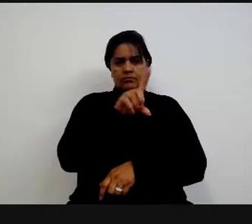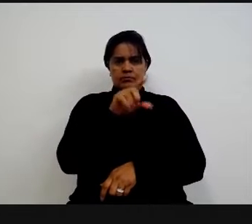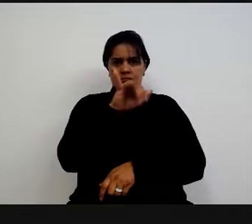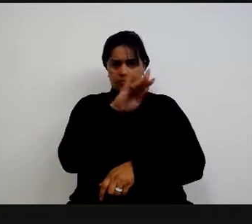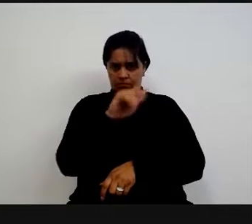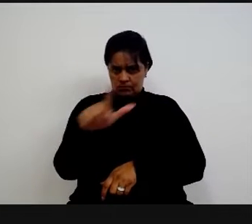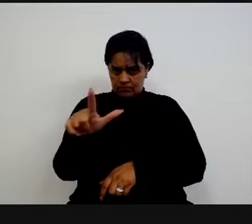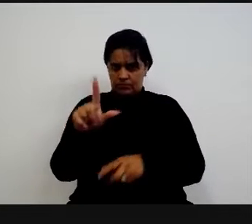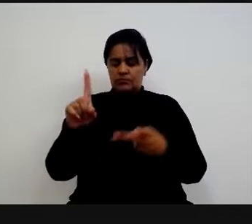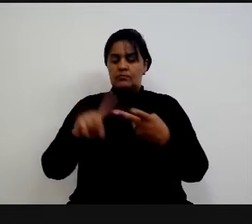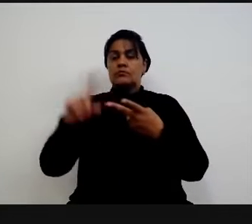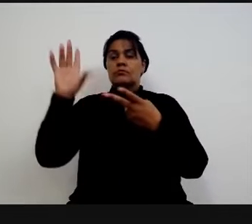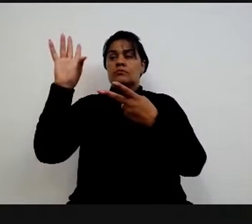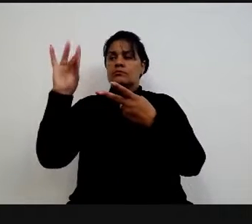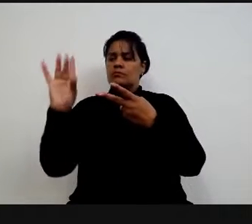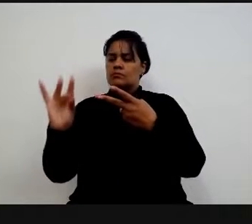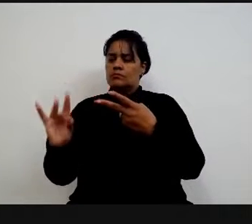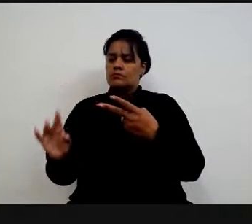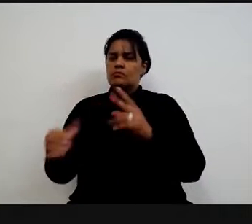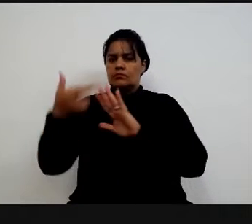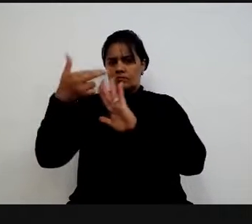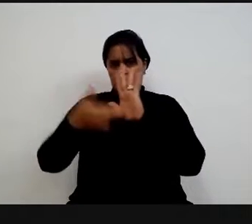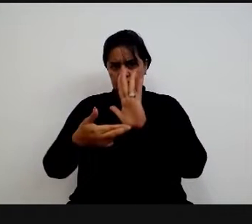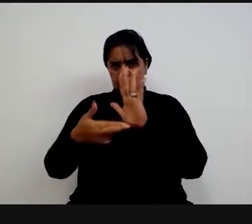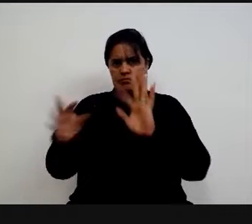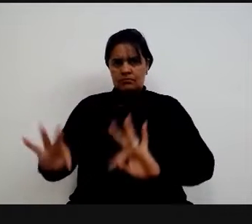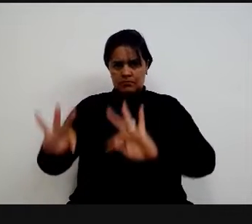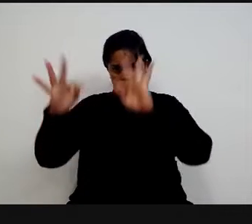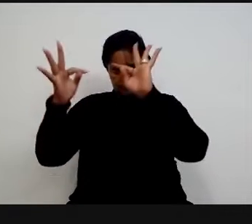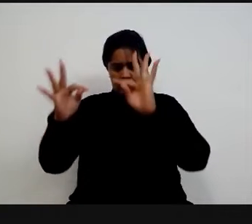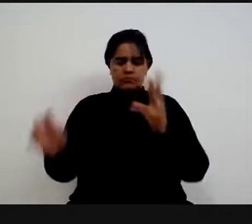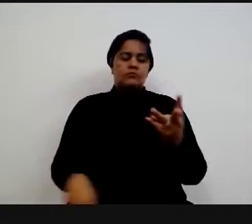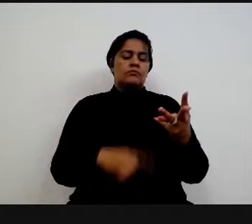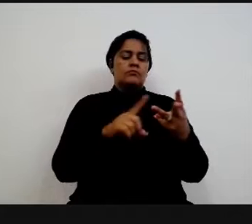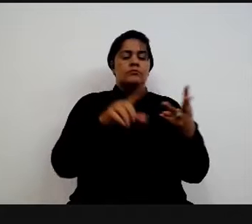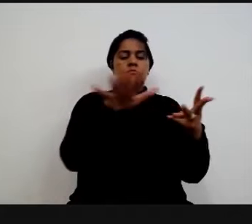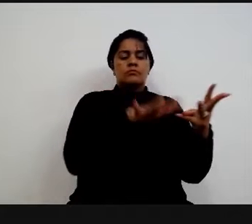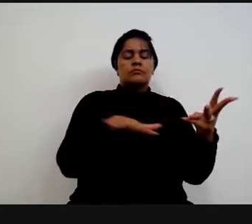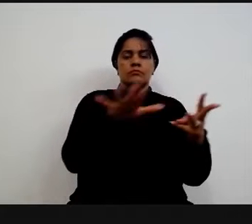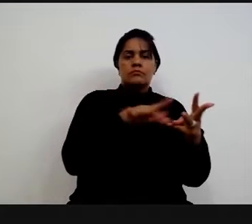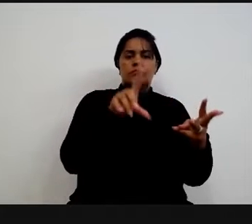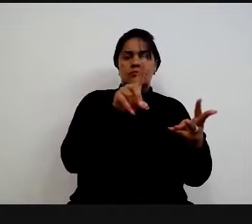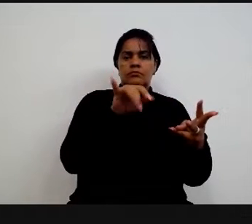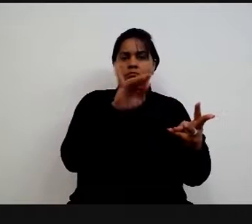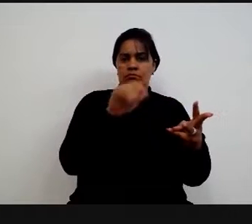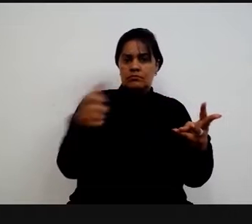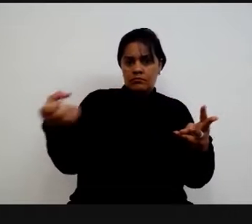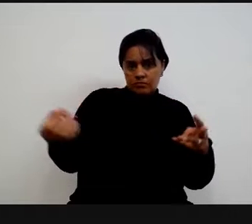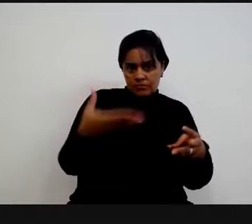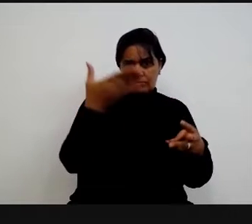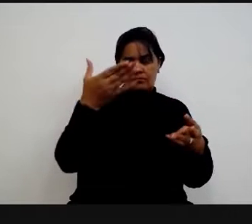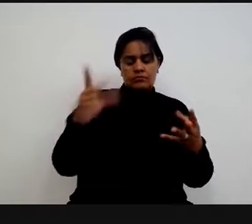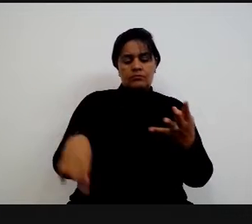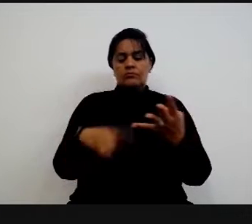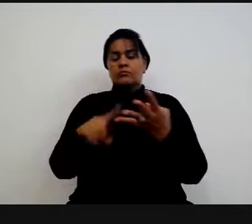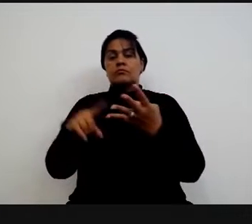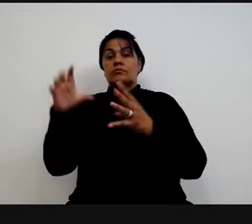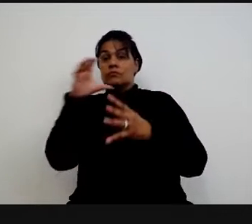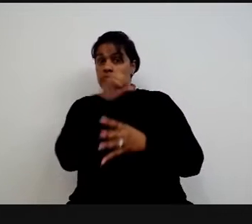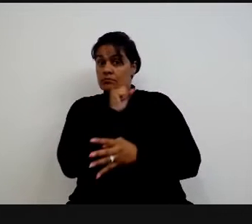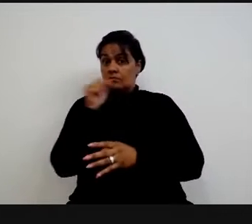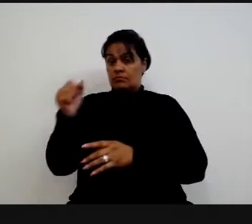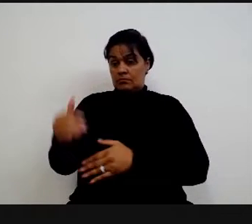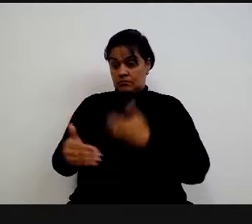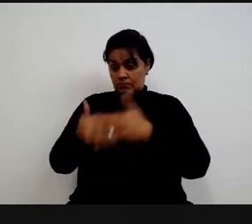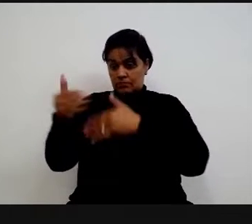aspectos regulatórios e tecnologia, ambiente digital e inovação e agilidade organizacional. Isso para